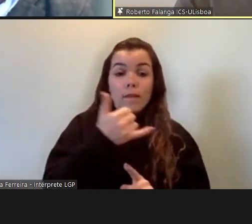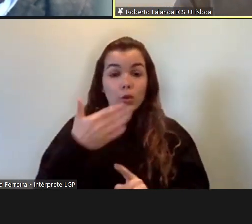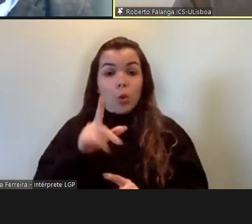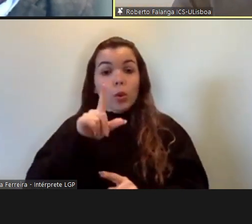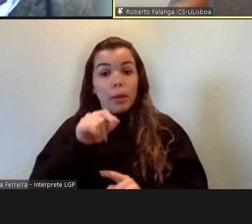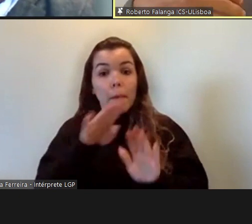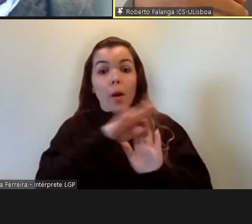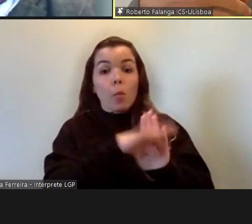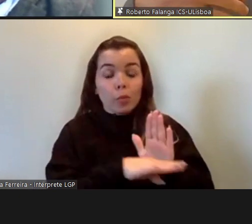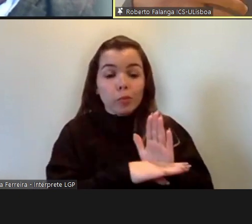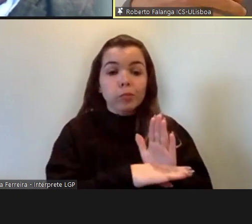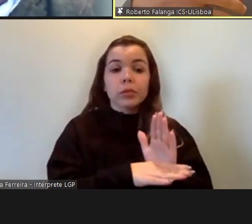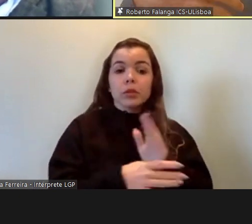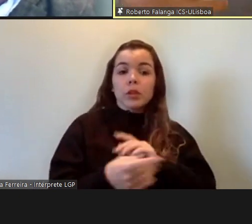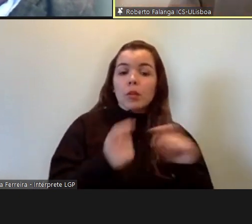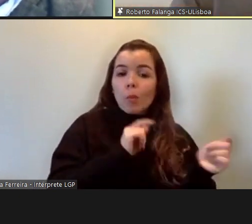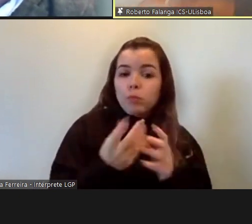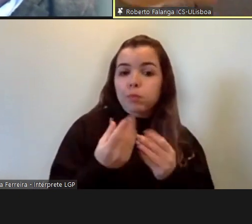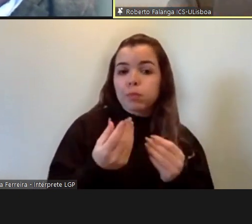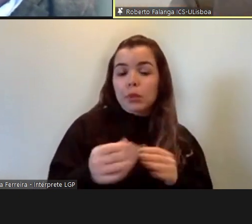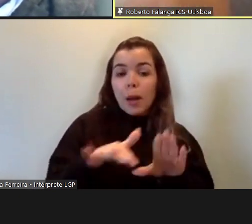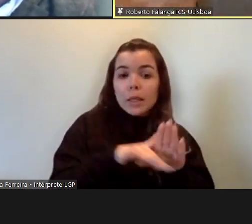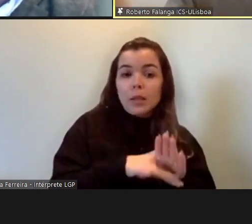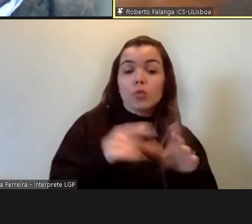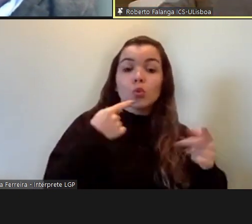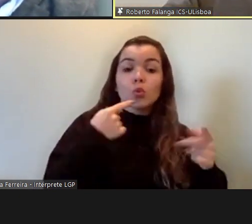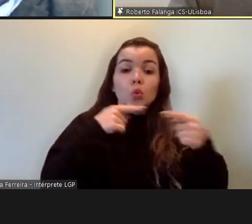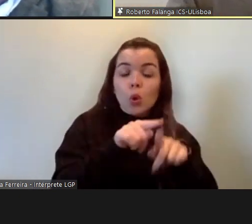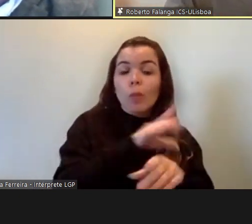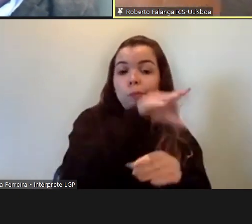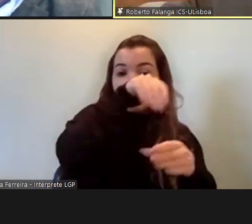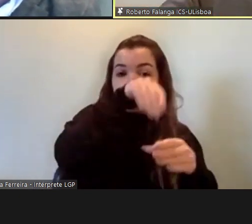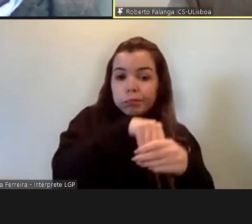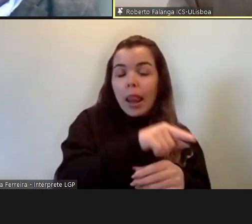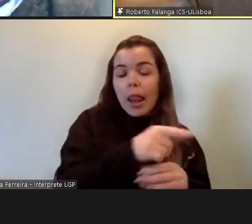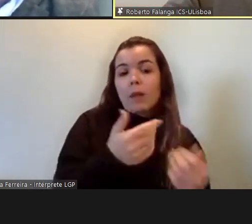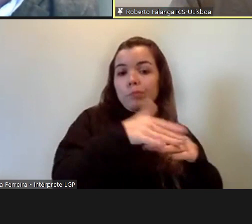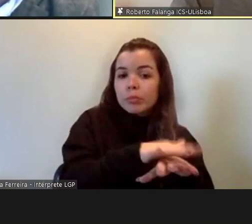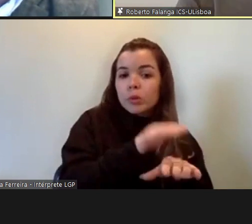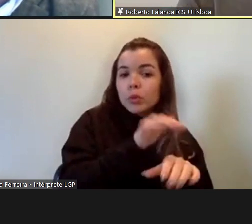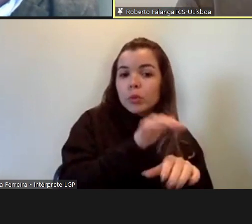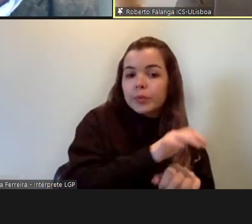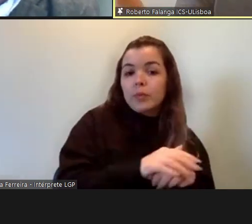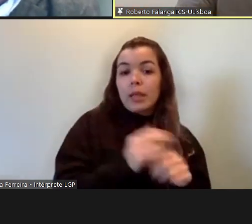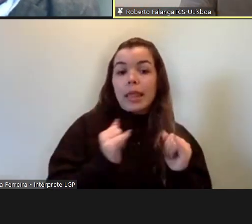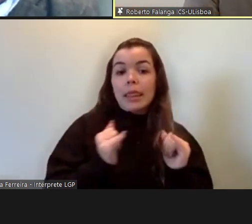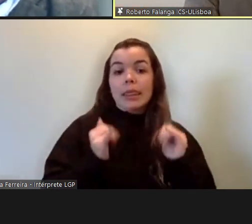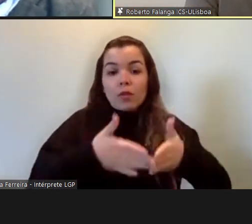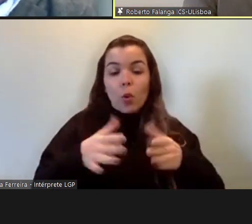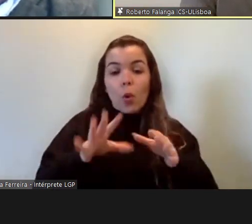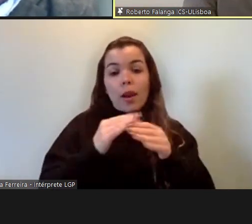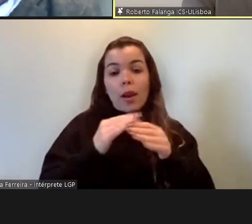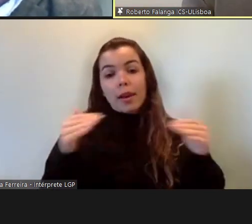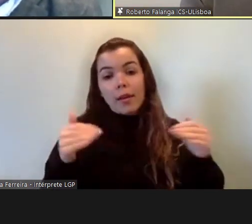a participação e políticas integradas, políticas de intervenção integrada à escala local. E depois,